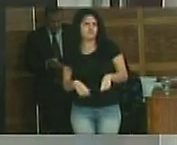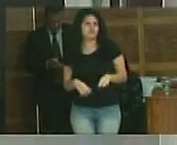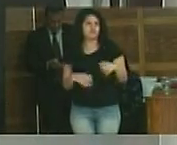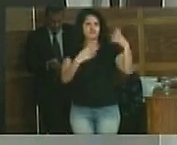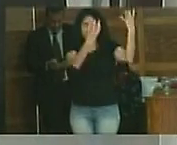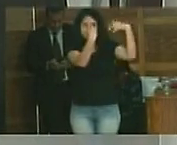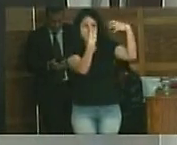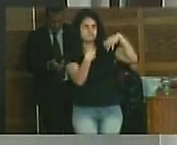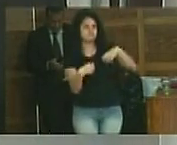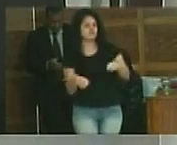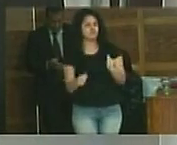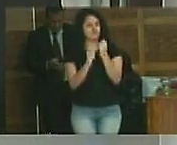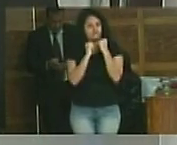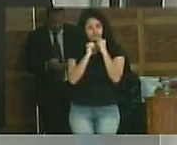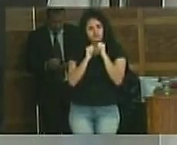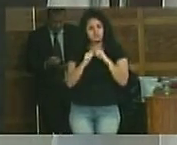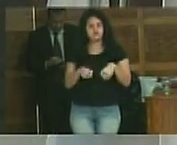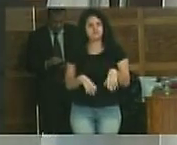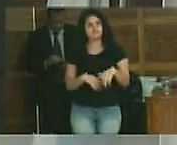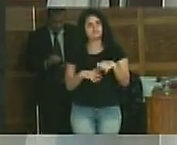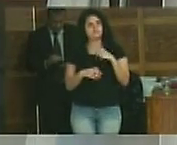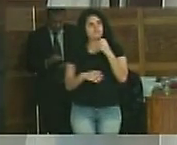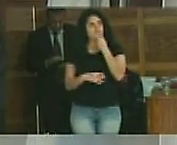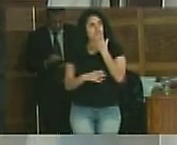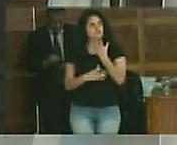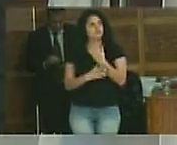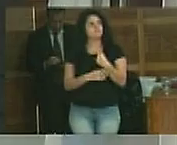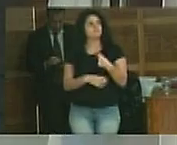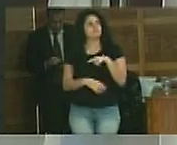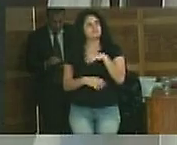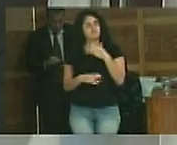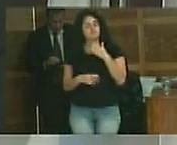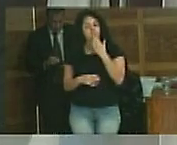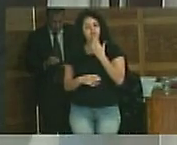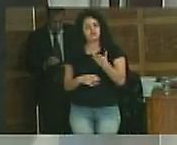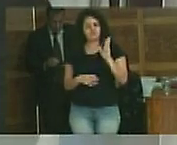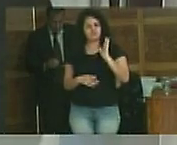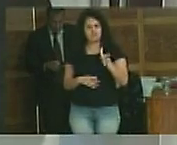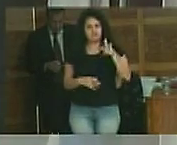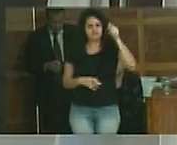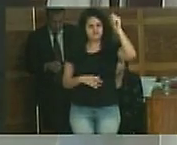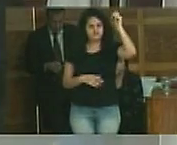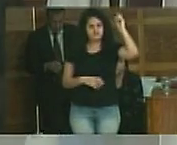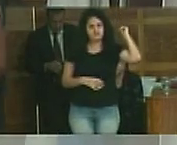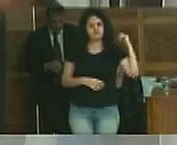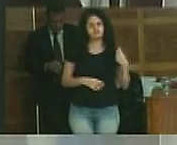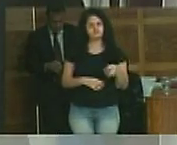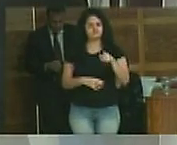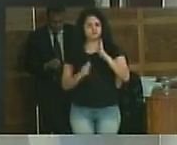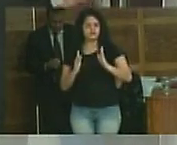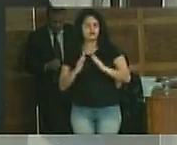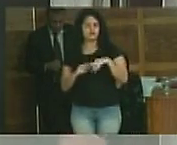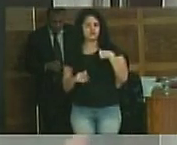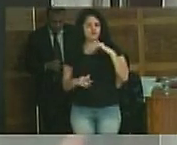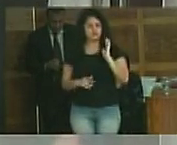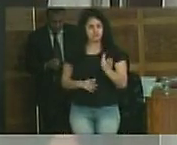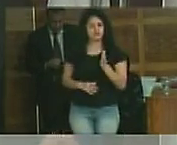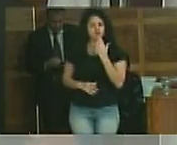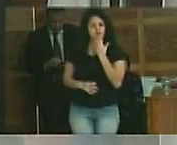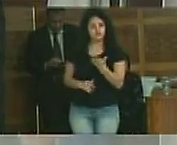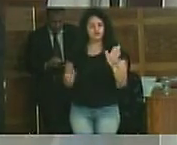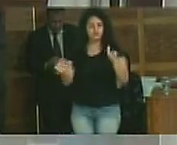na chuva. Bom, essa é uma solicitação antiga dos moradores. E no outro mandato eu já vinha